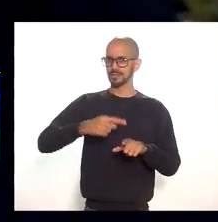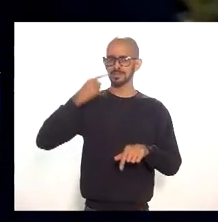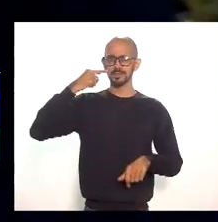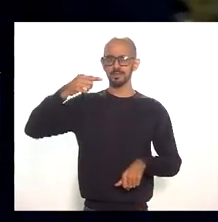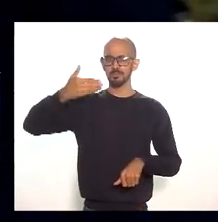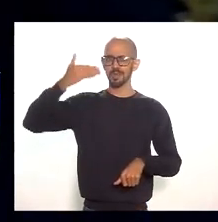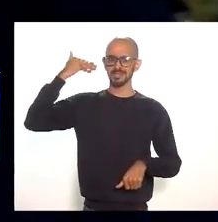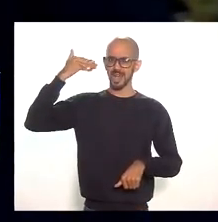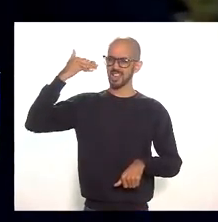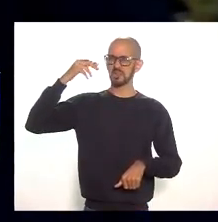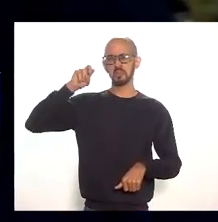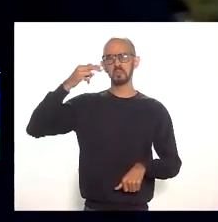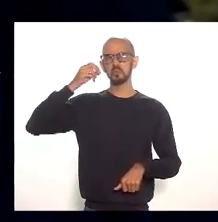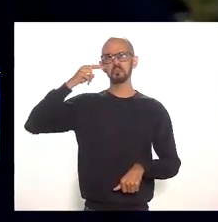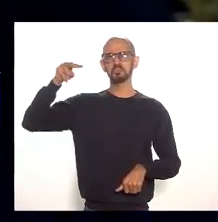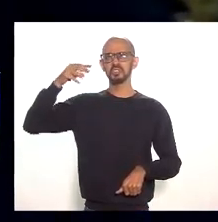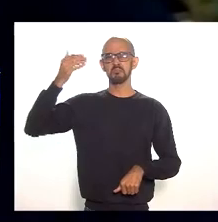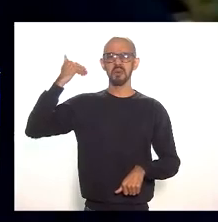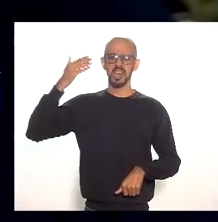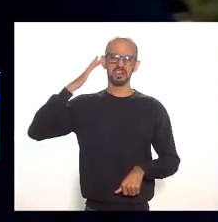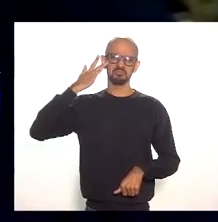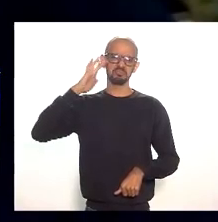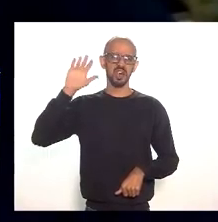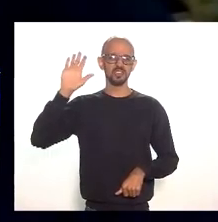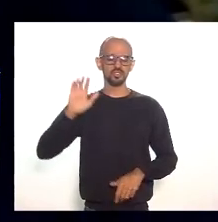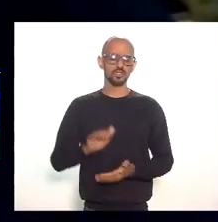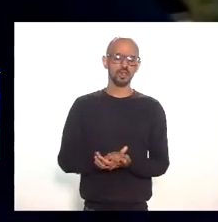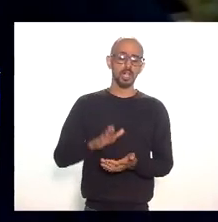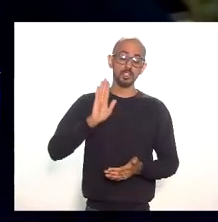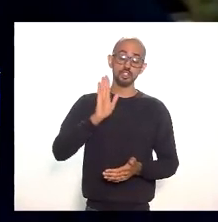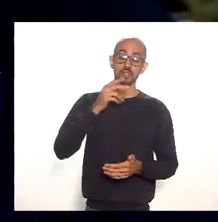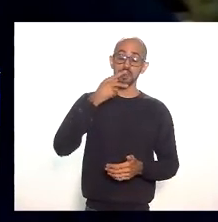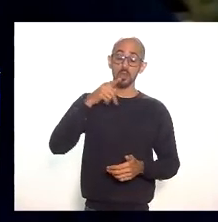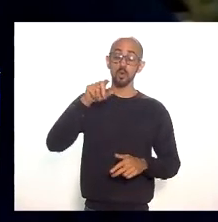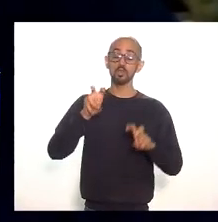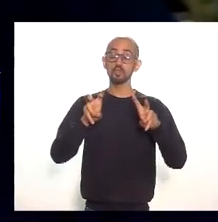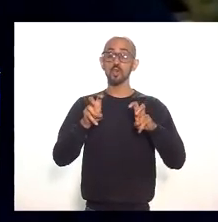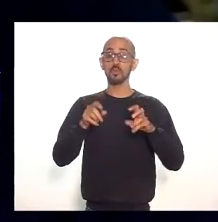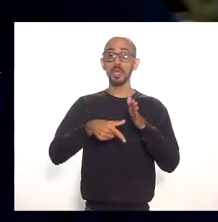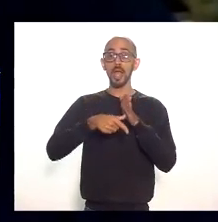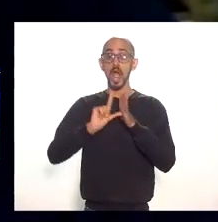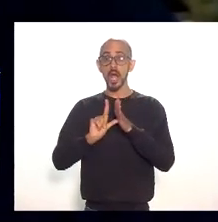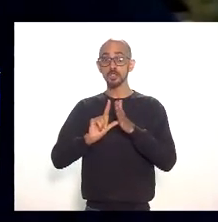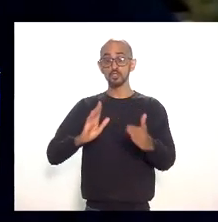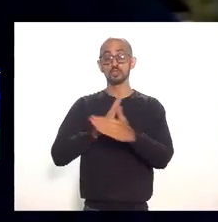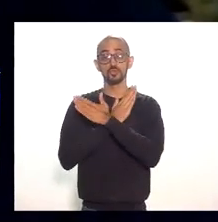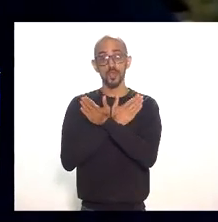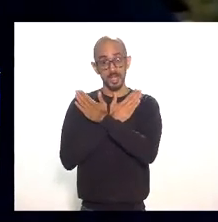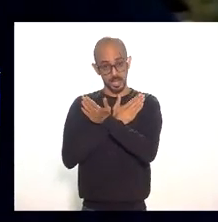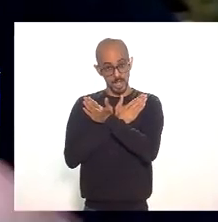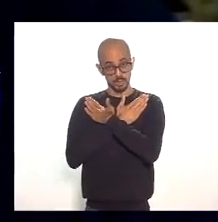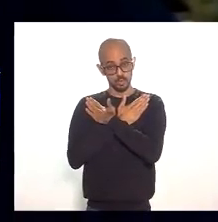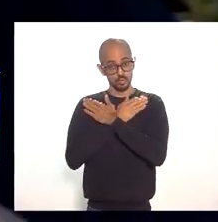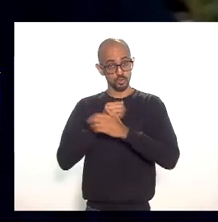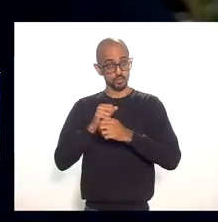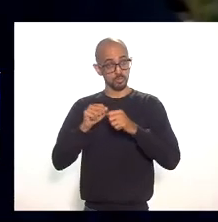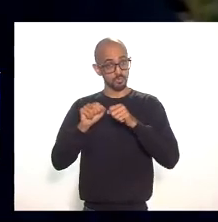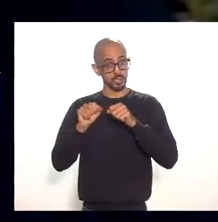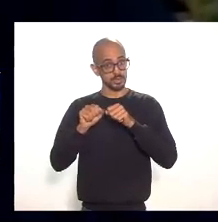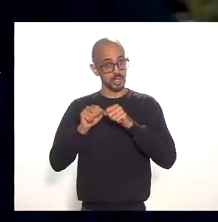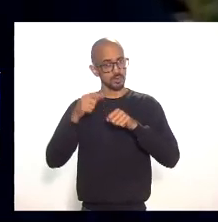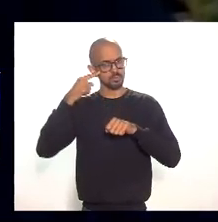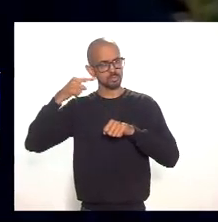passada, ou retrasada, melhor dizendo, quando discutimos a antecipação dos feriados, onde que tivemos muito cuidado, o Luiz Paulo sabe muito